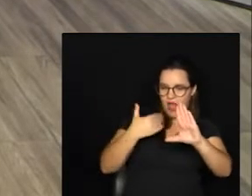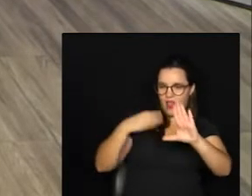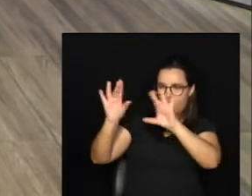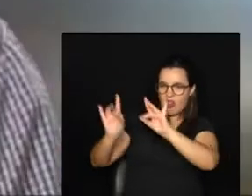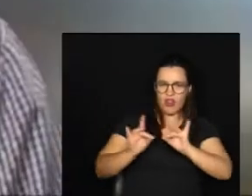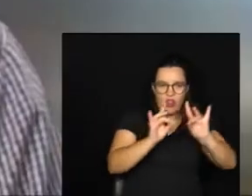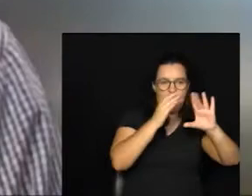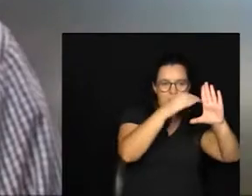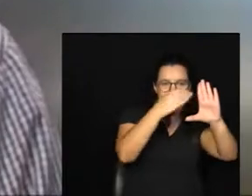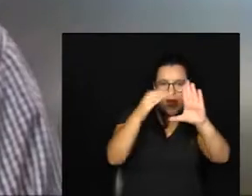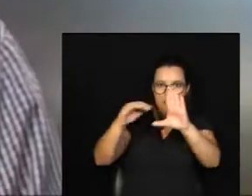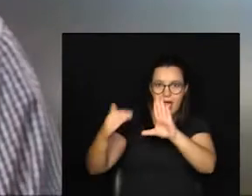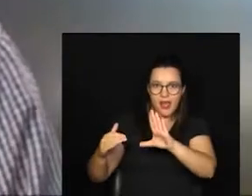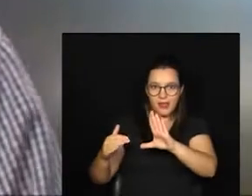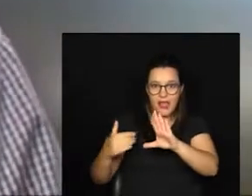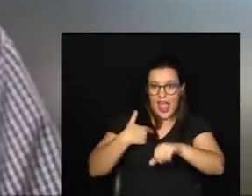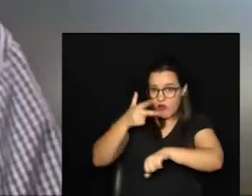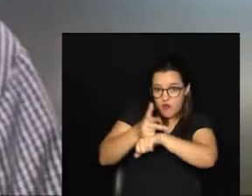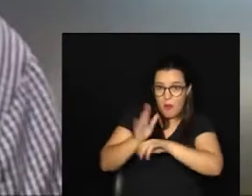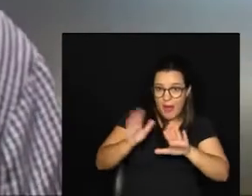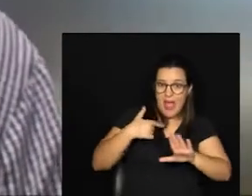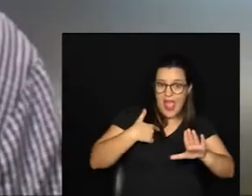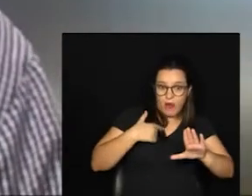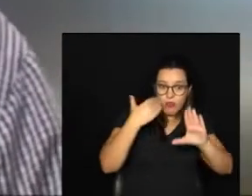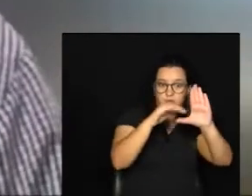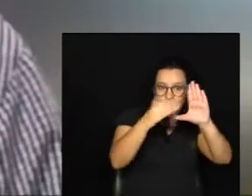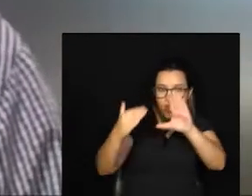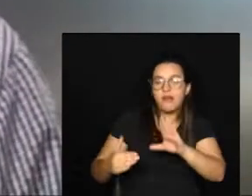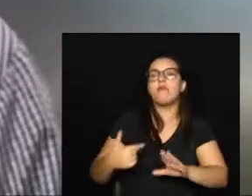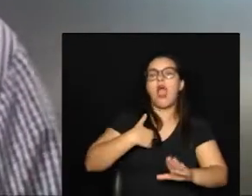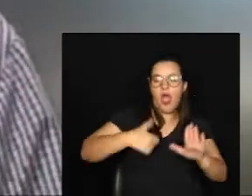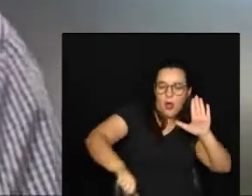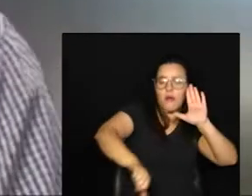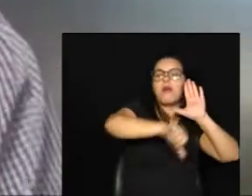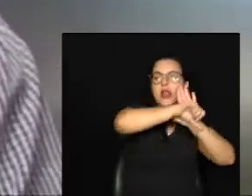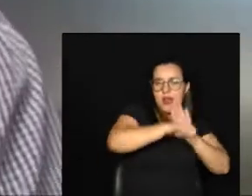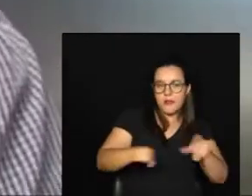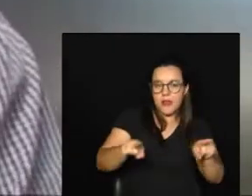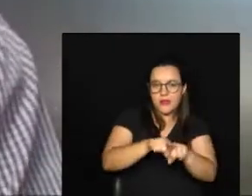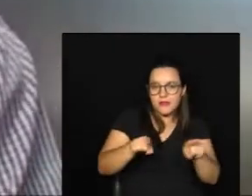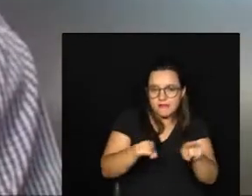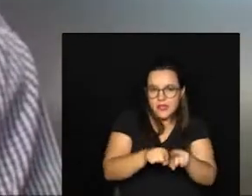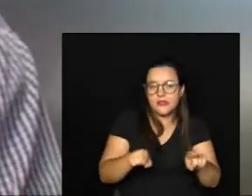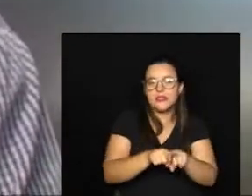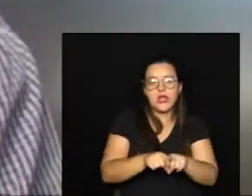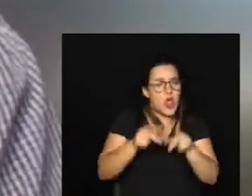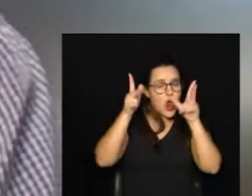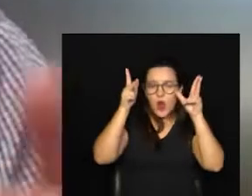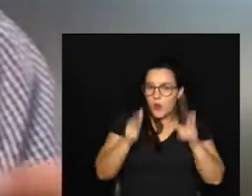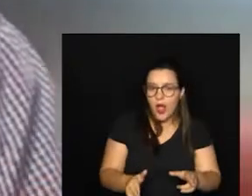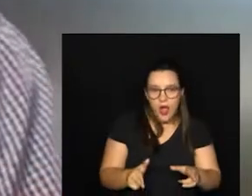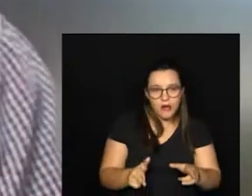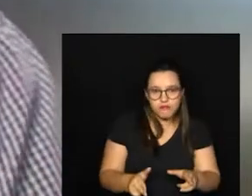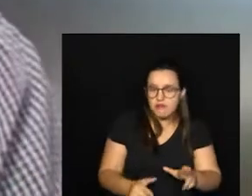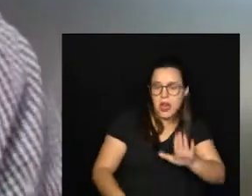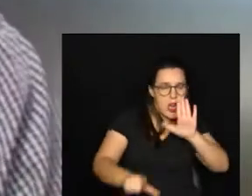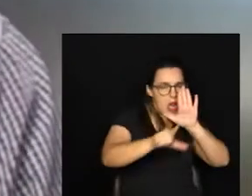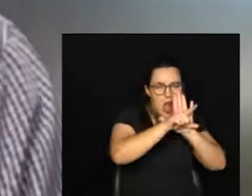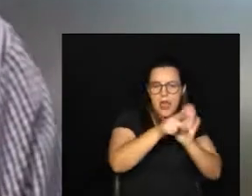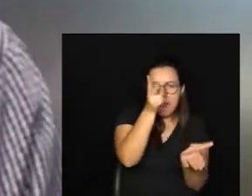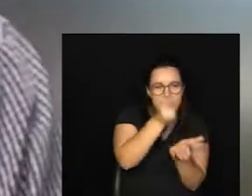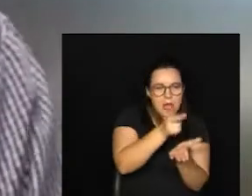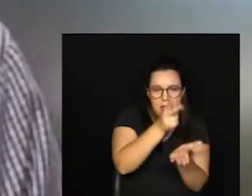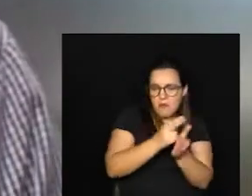condutas previstas no texto da lei, seja filmar ou seja divulgar, e incorre no mesmo tipo penal com as